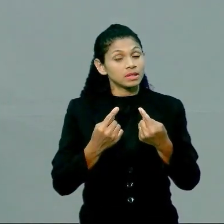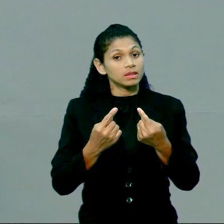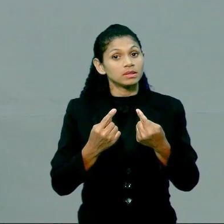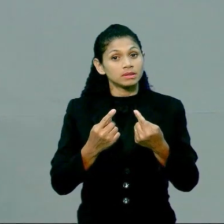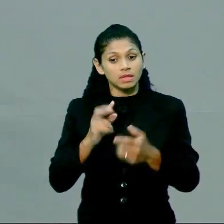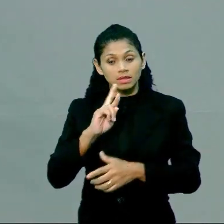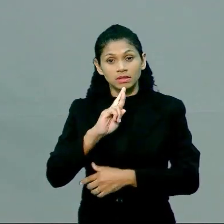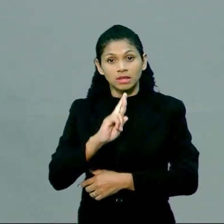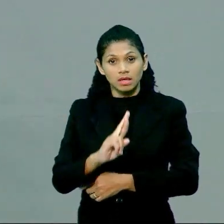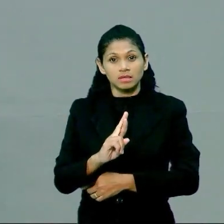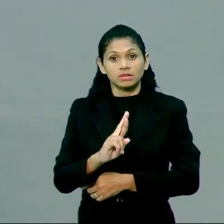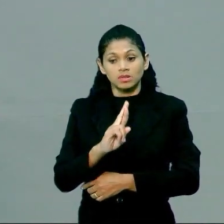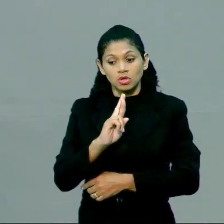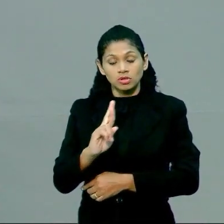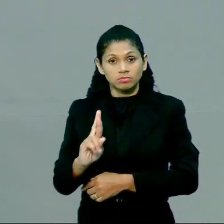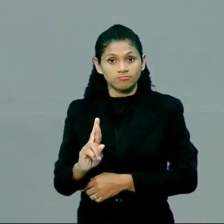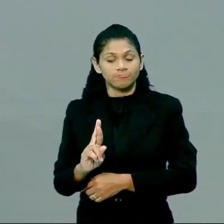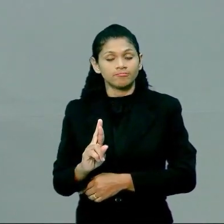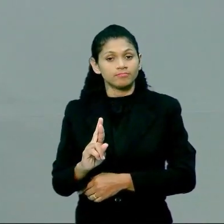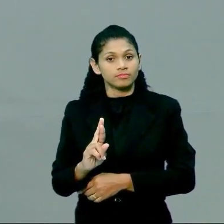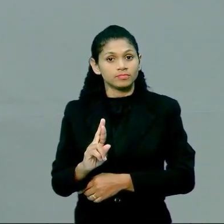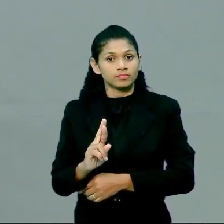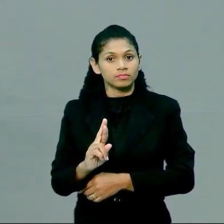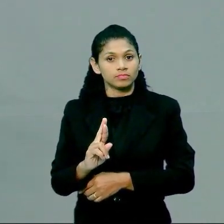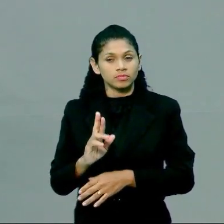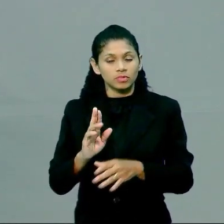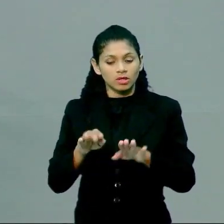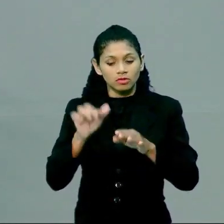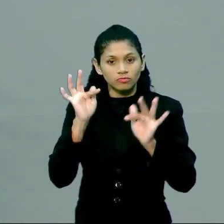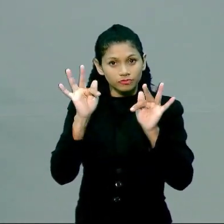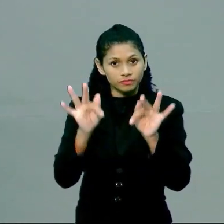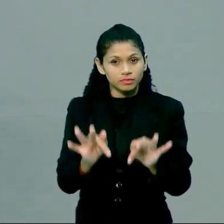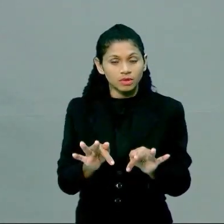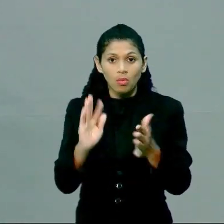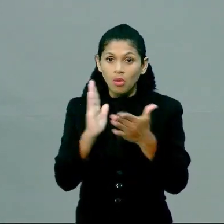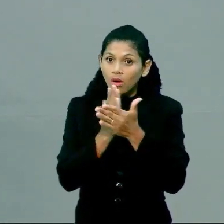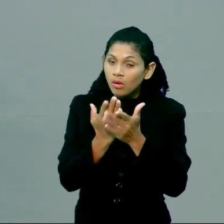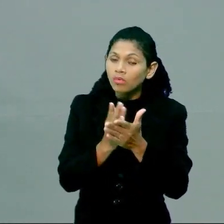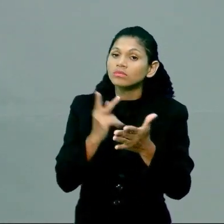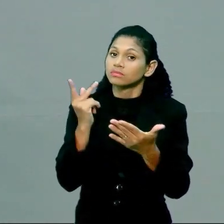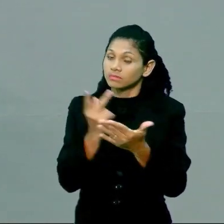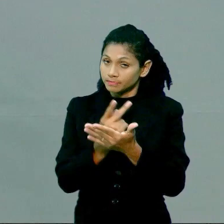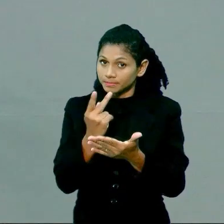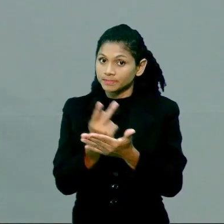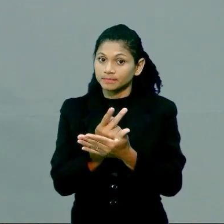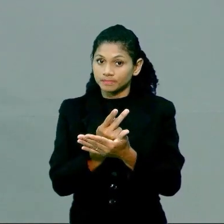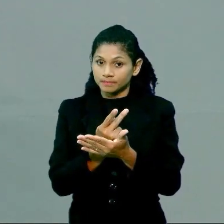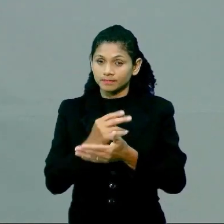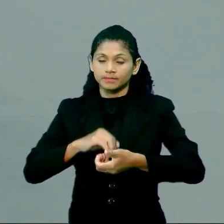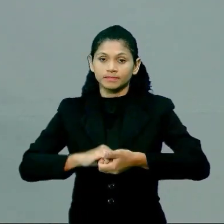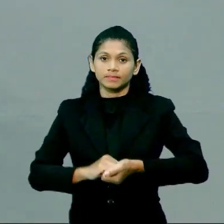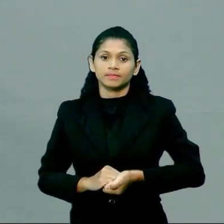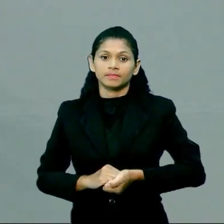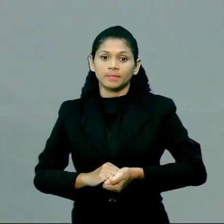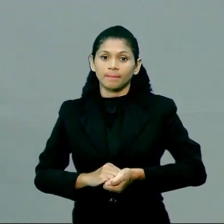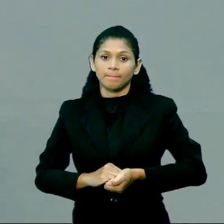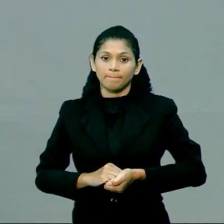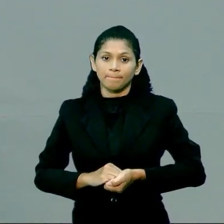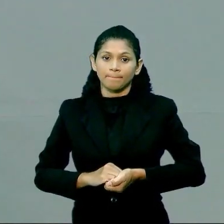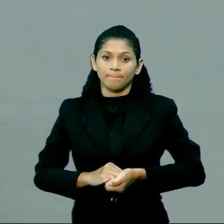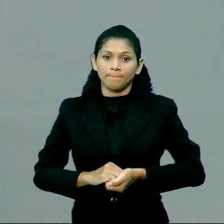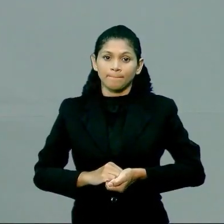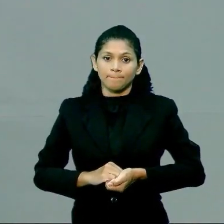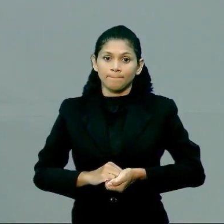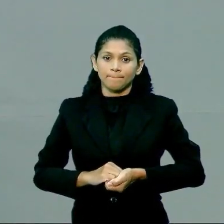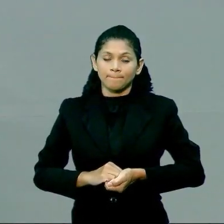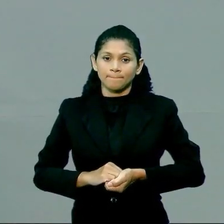gabarito correto. Isso na língua espanhola, tá, galera? Então, muitas das vezes a fonte confiável do gabarito não é nem o livro, é